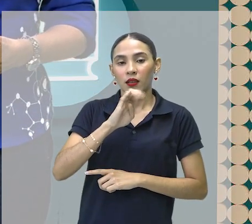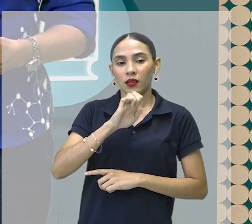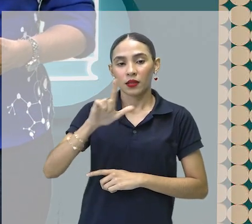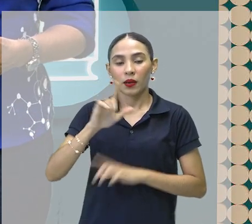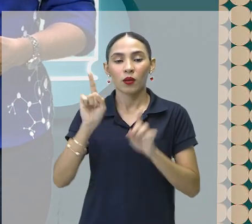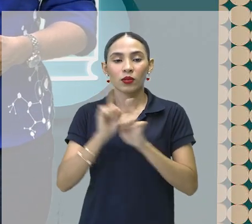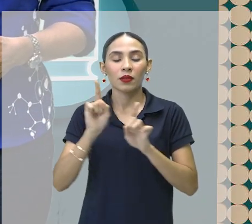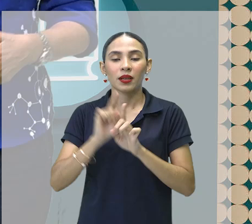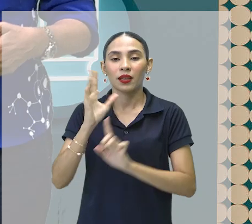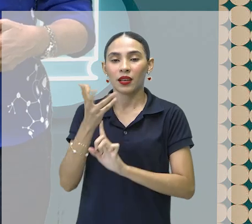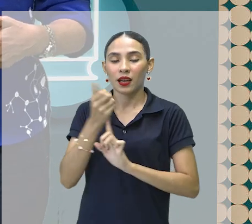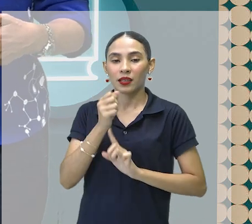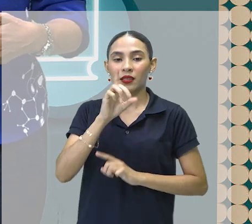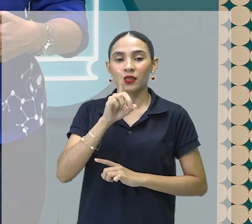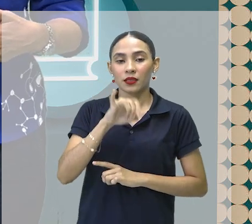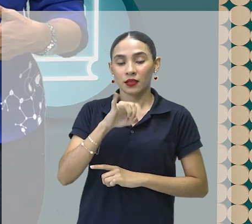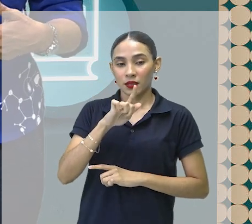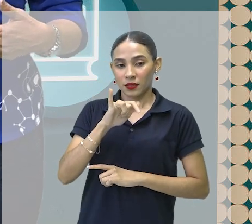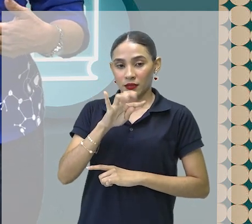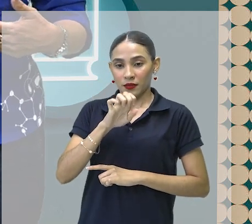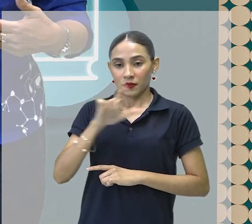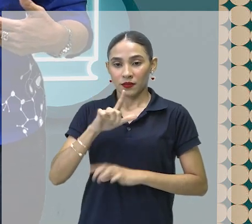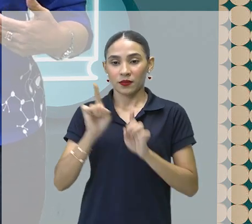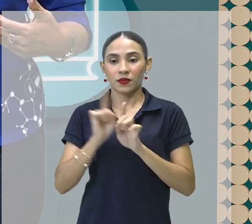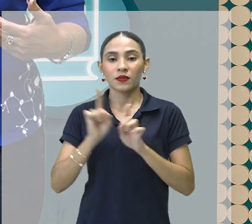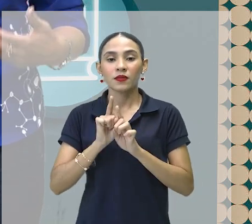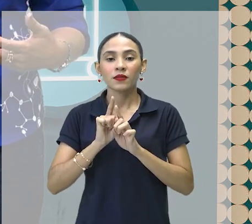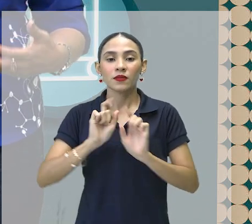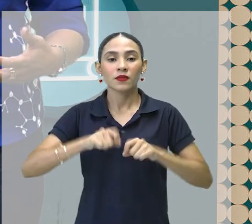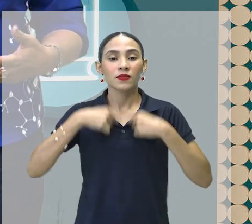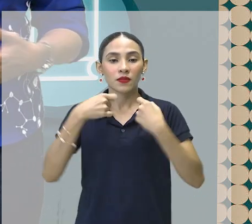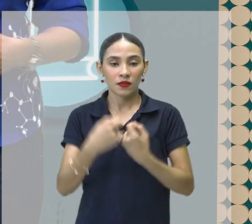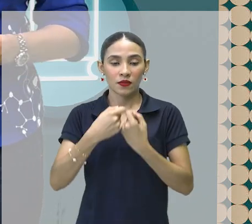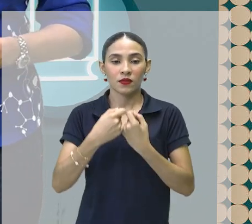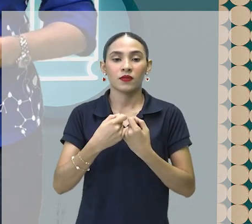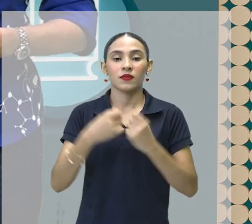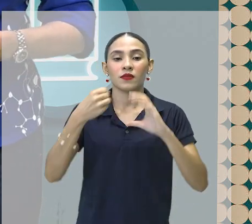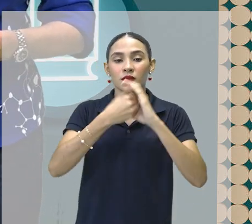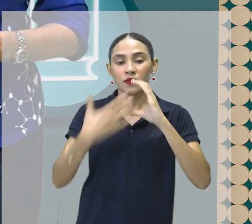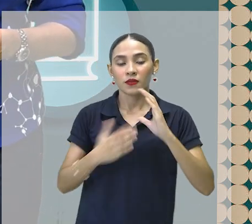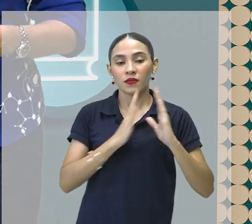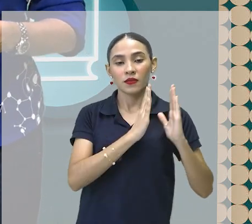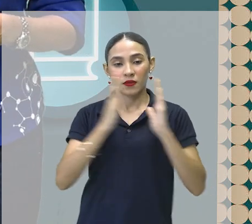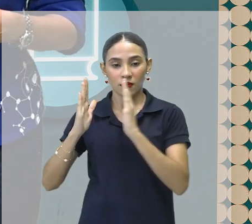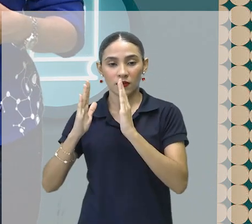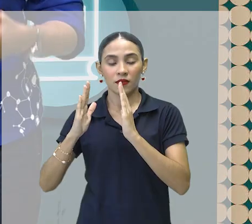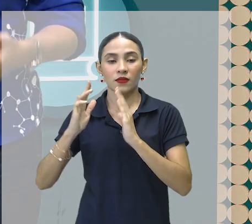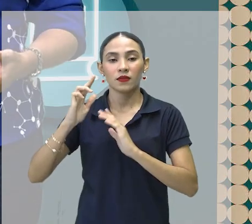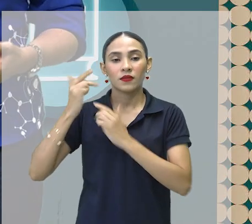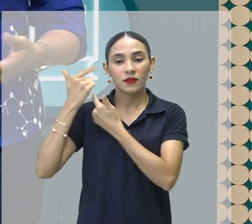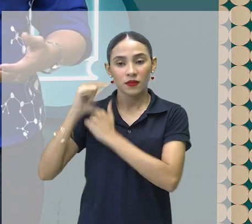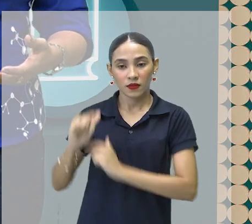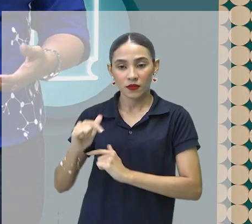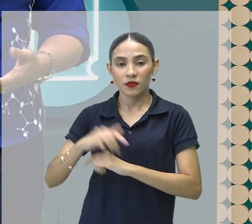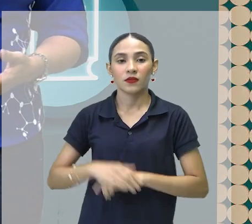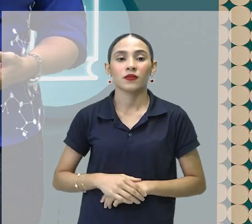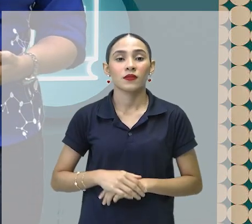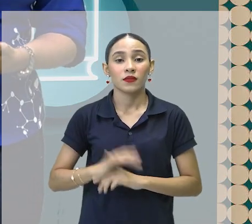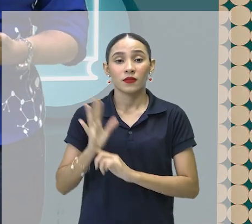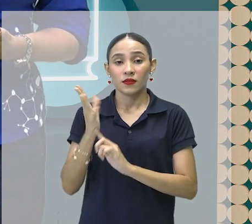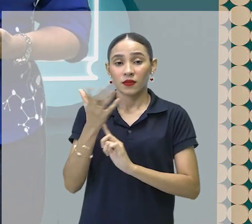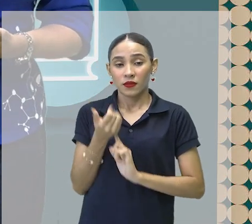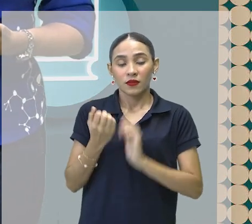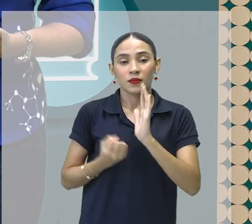arte digital, criando obras que desafiam as categorizações tradicionais. Vamos falar agora dos artistas